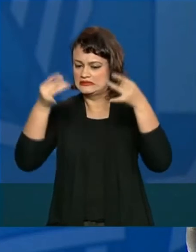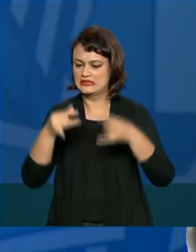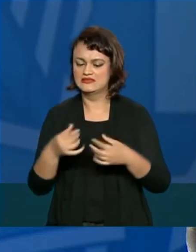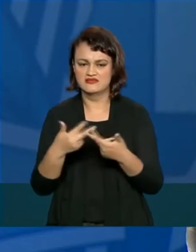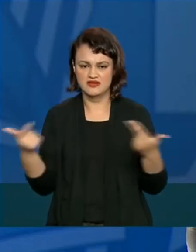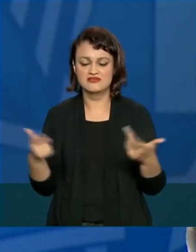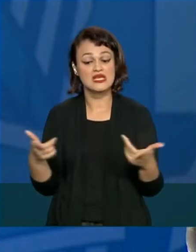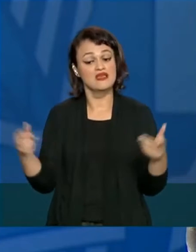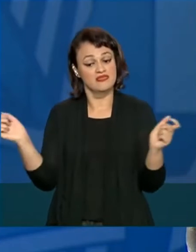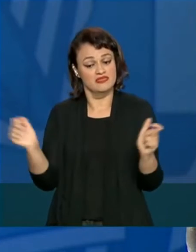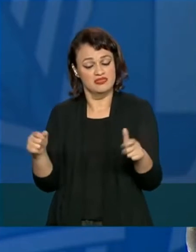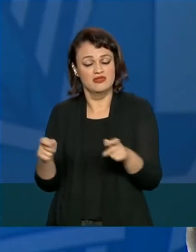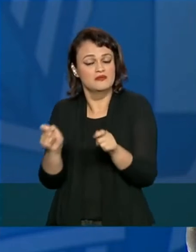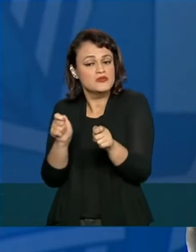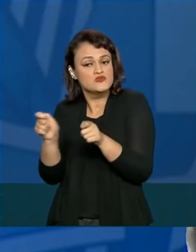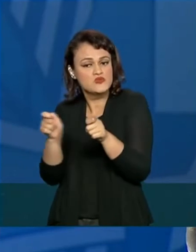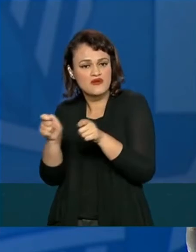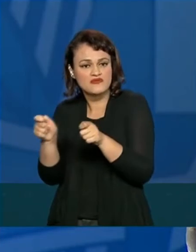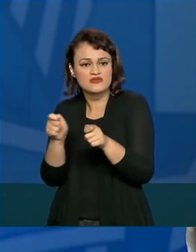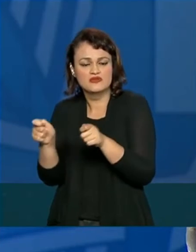que vão possibilitar a mitigação